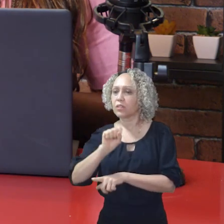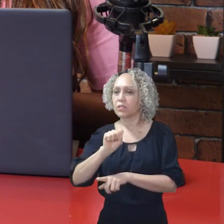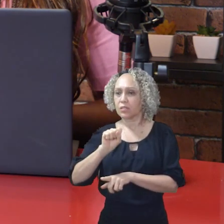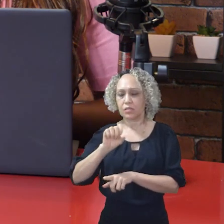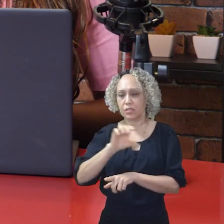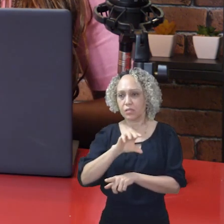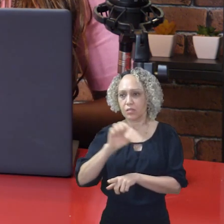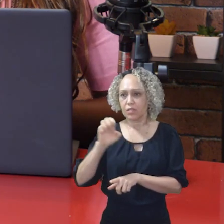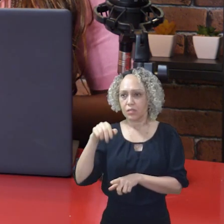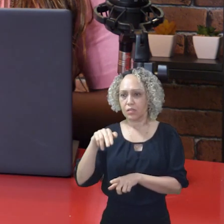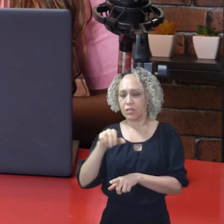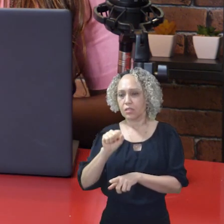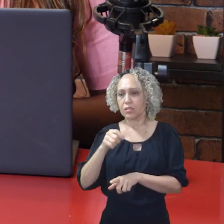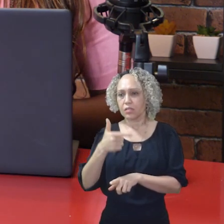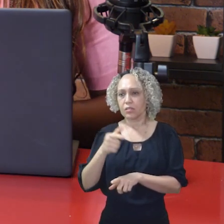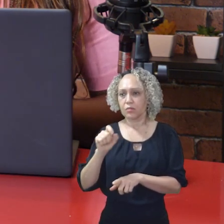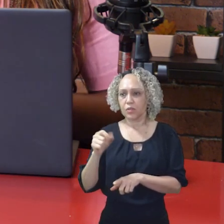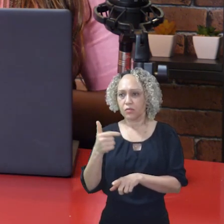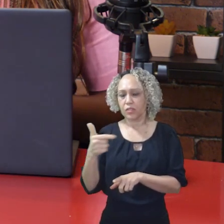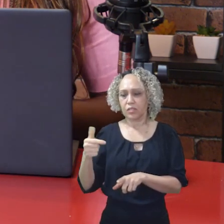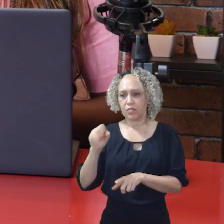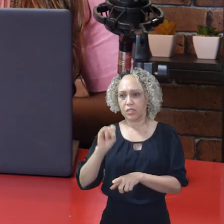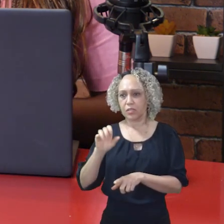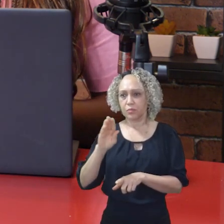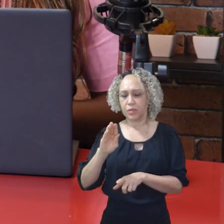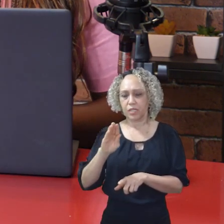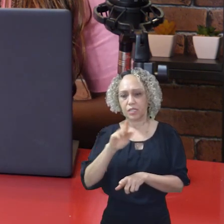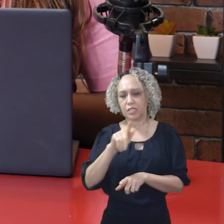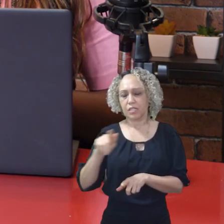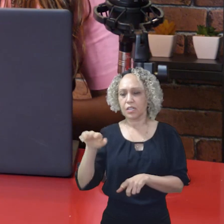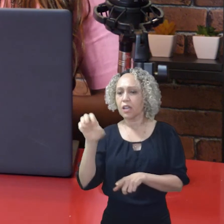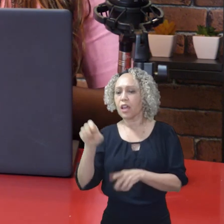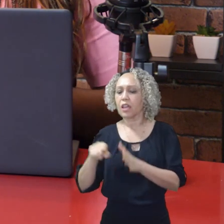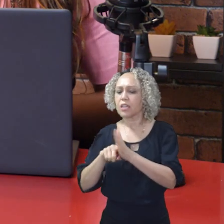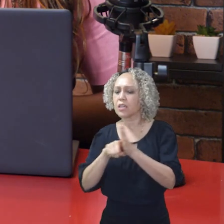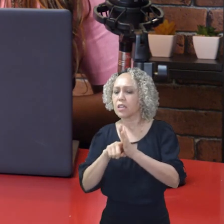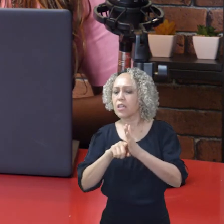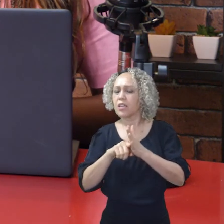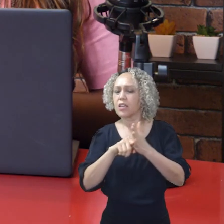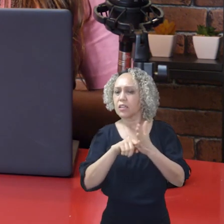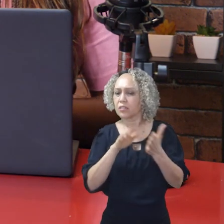Censo 2022, divulgados pelo Instituto Brasileiro de Geografia e